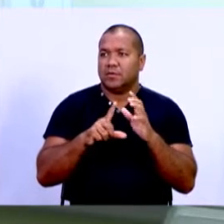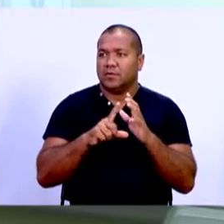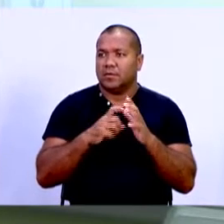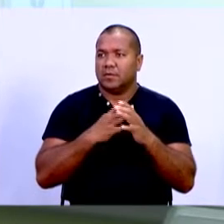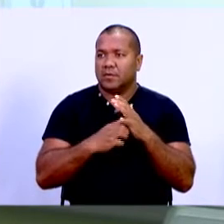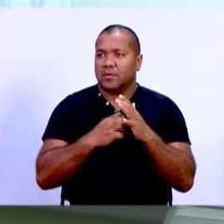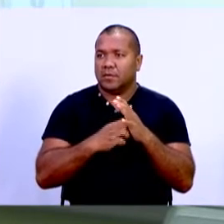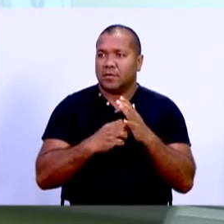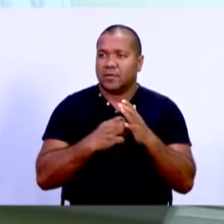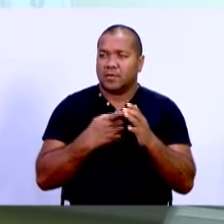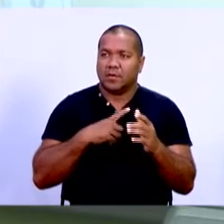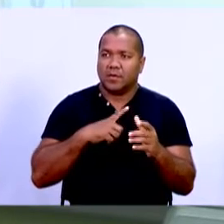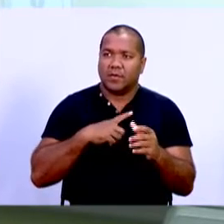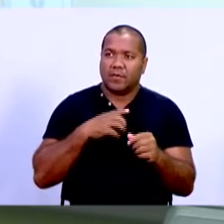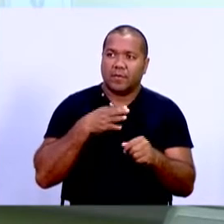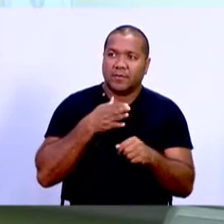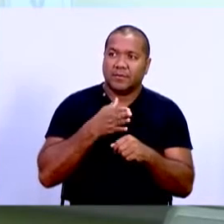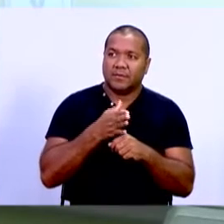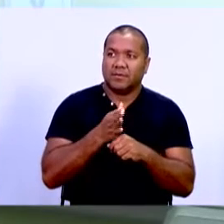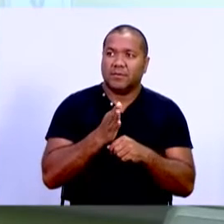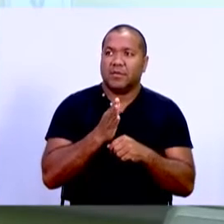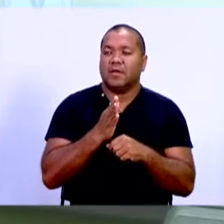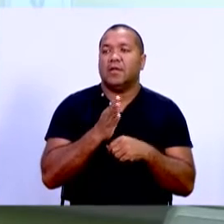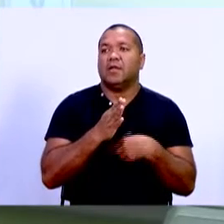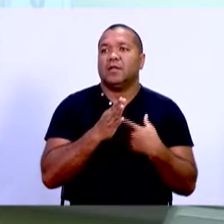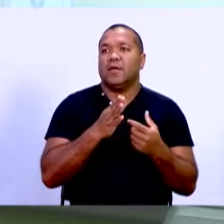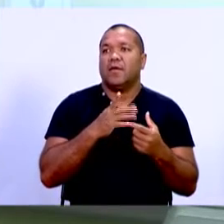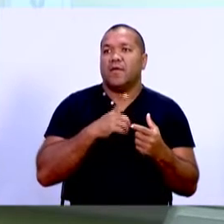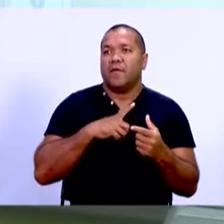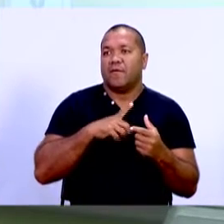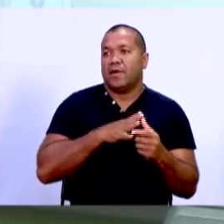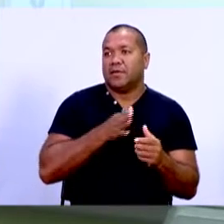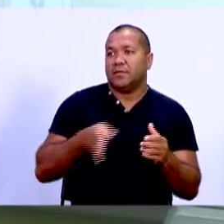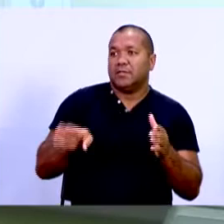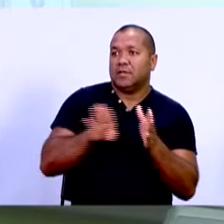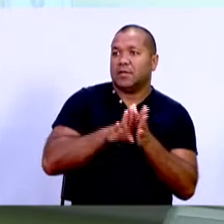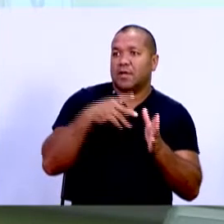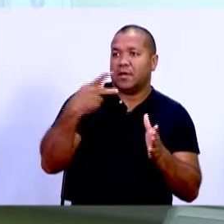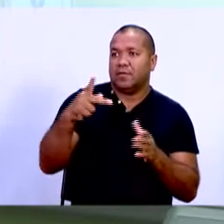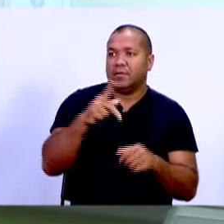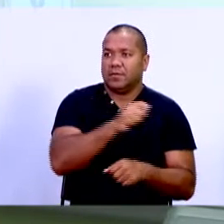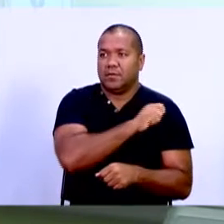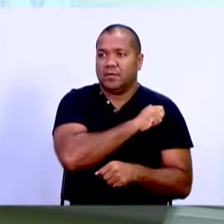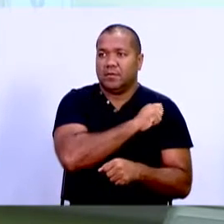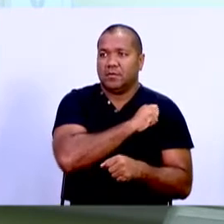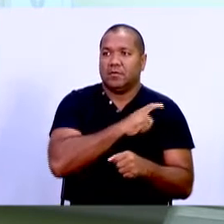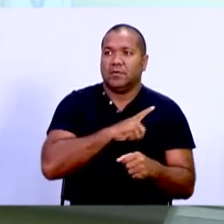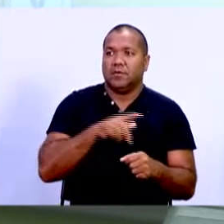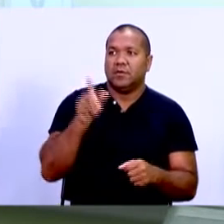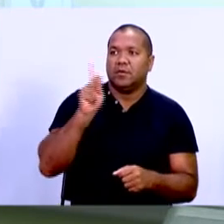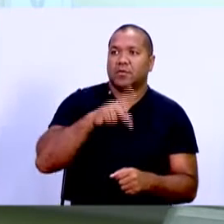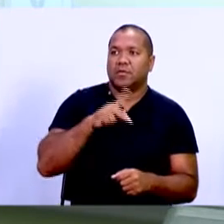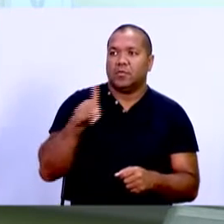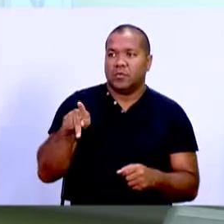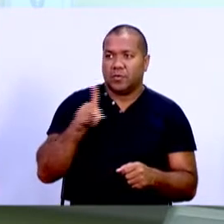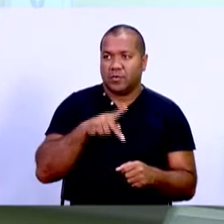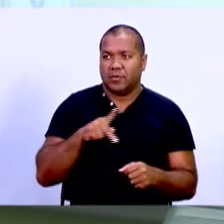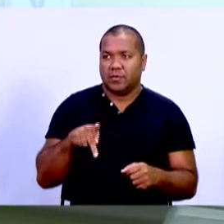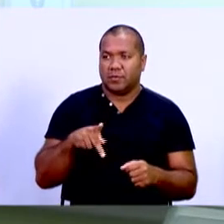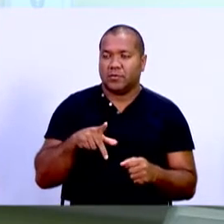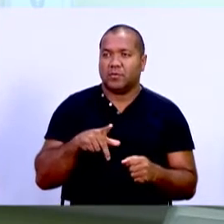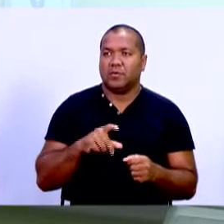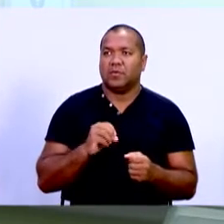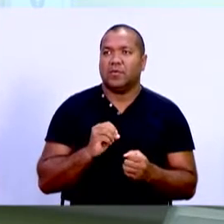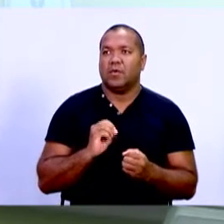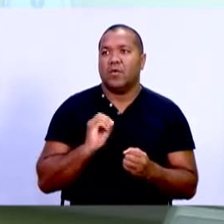forma direta ou indireta vai atingir vocês, alunos, seja por meio dos professores, seja por